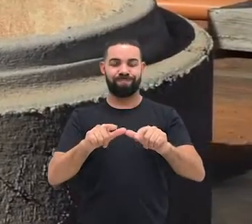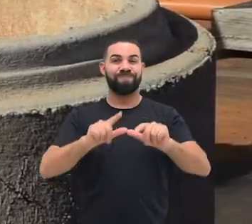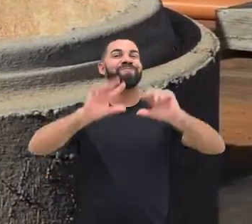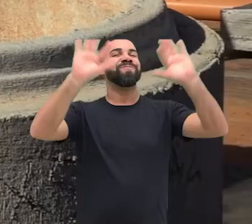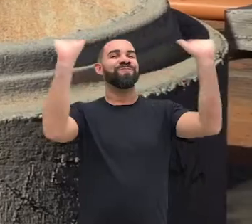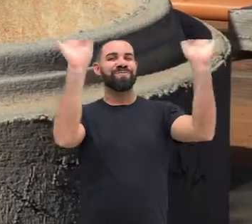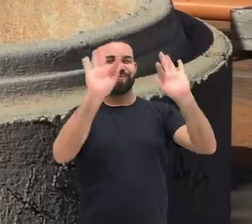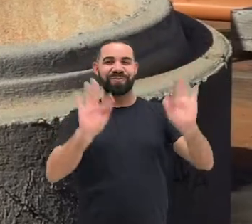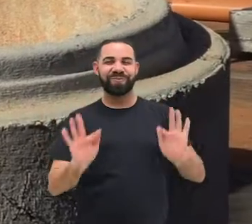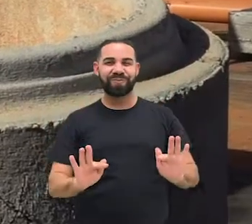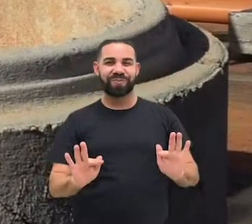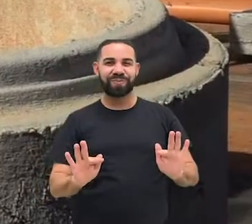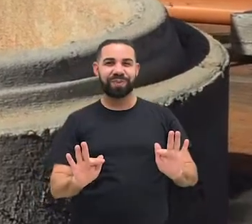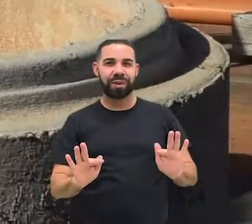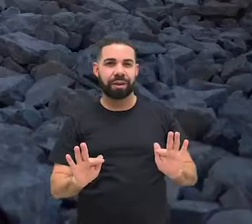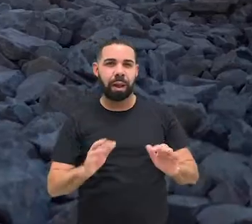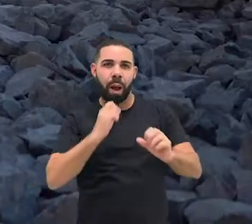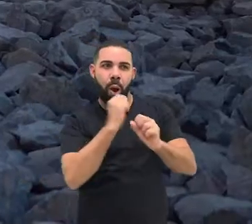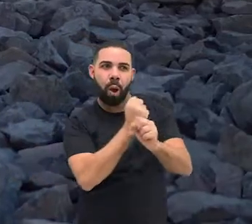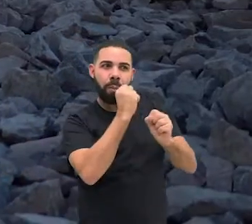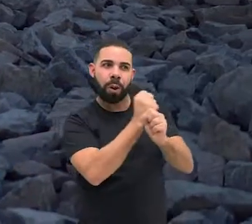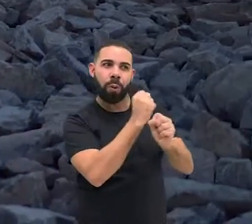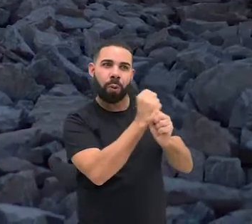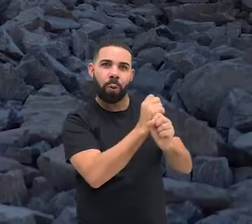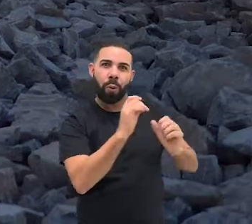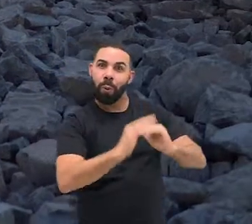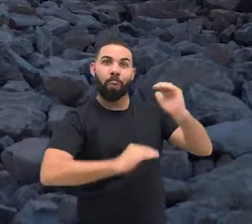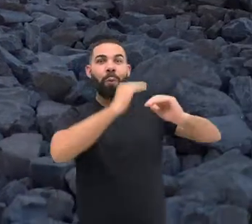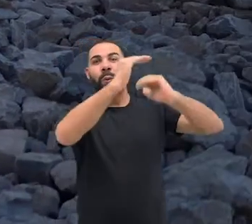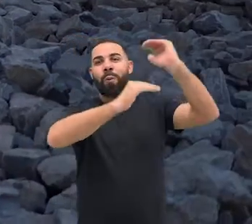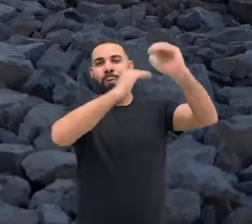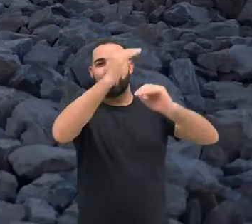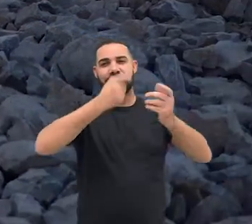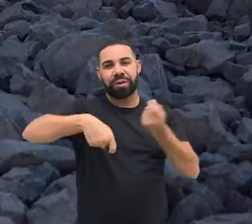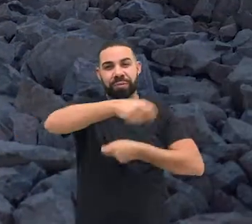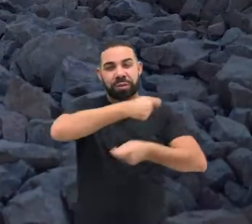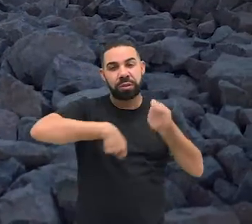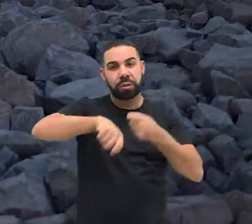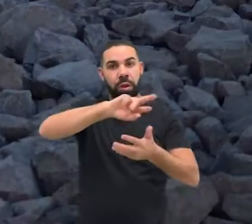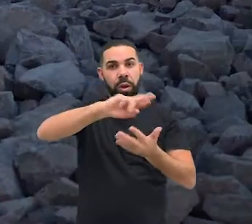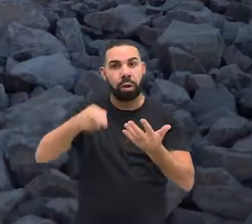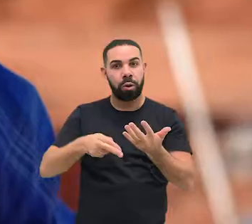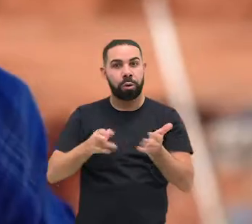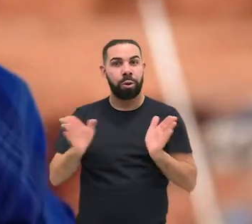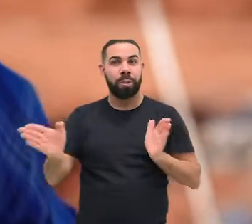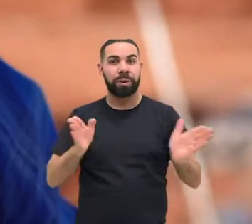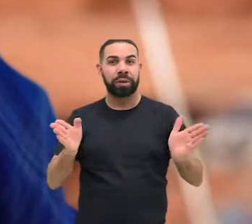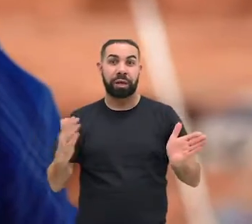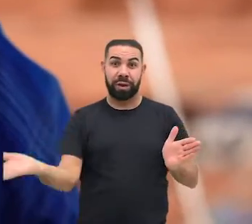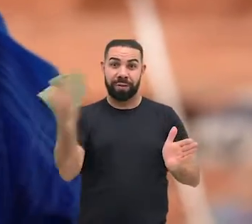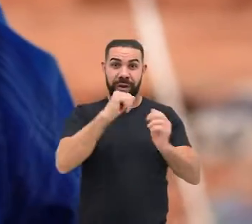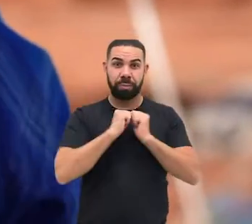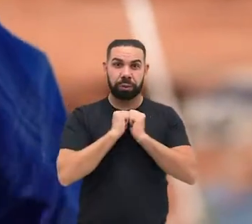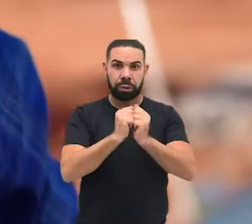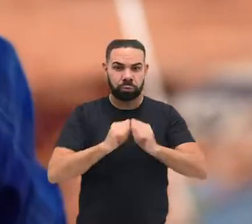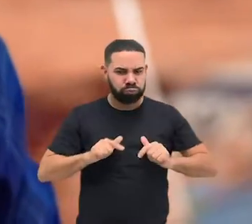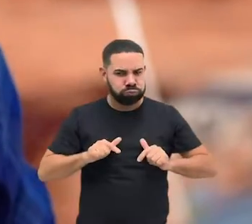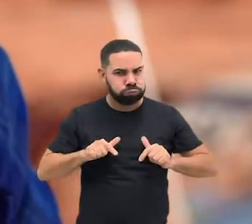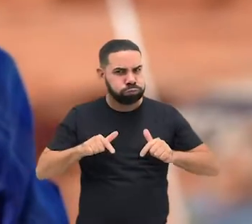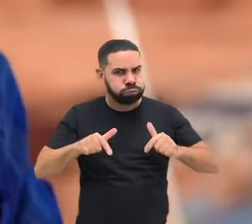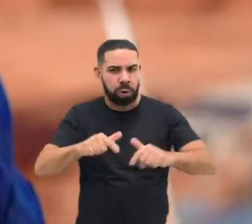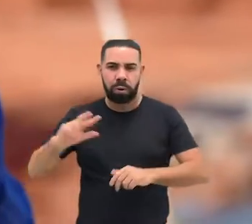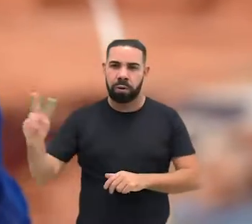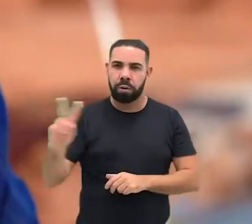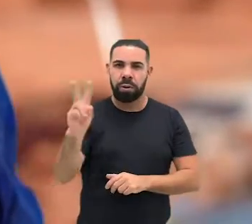muito feliz de ver que a obra começou, com um investimento obtido por recursos do meu mandato. Vamos juntos! É com o meu trabalho